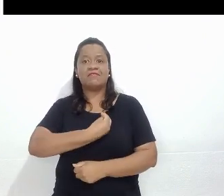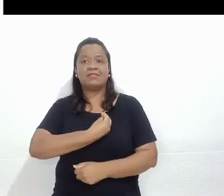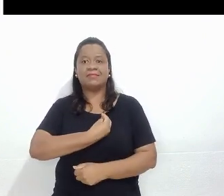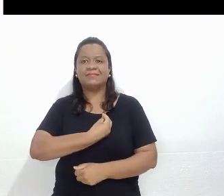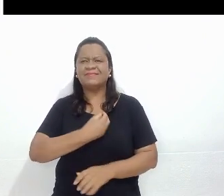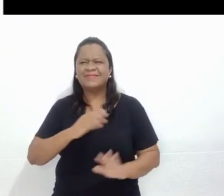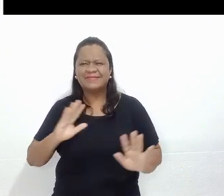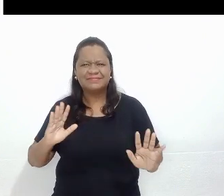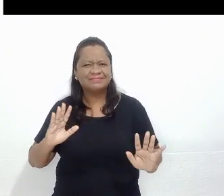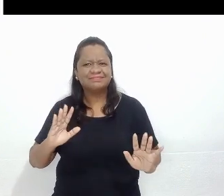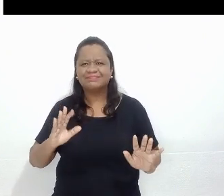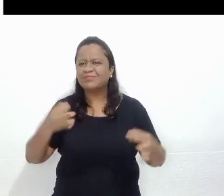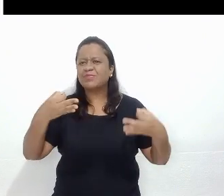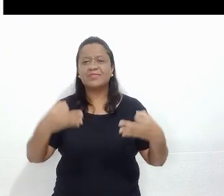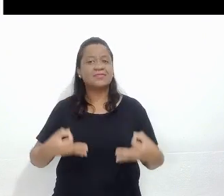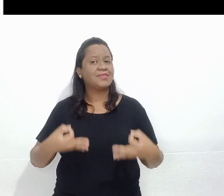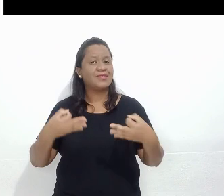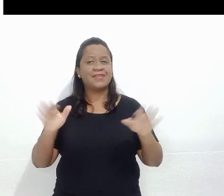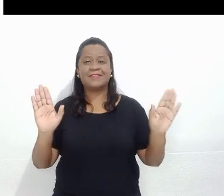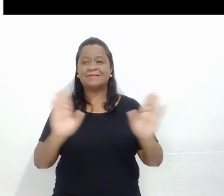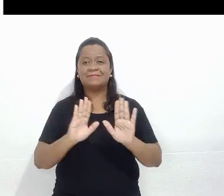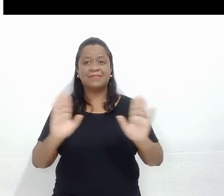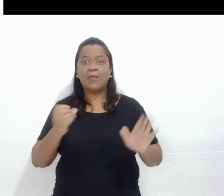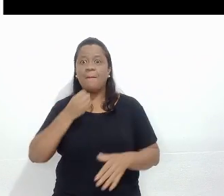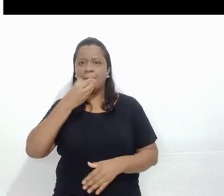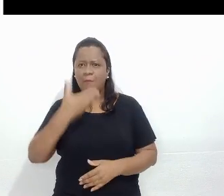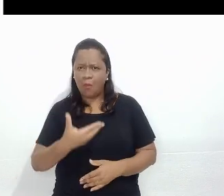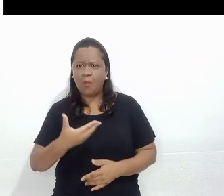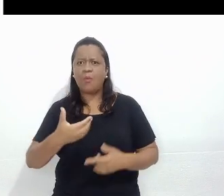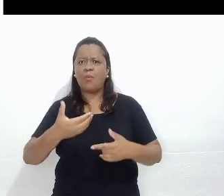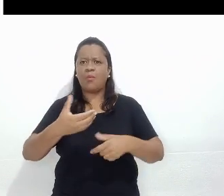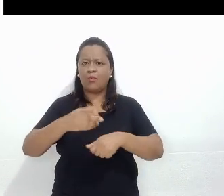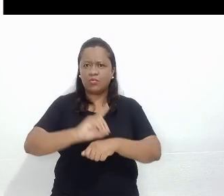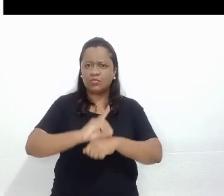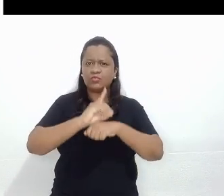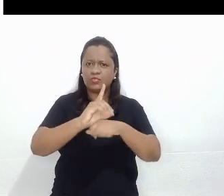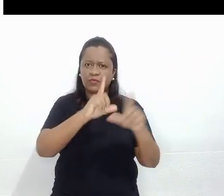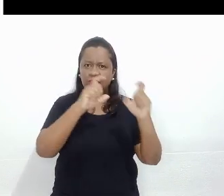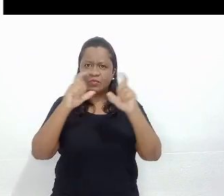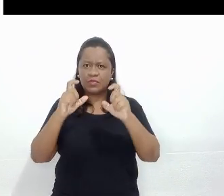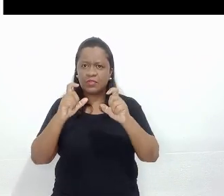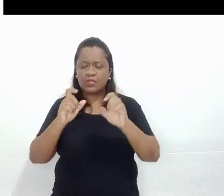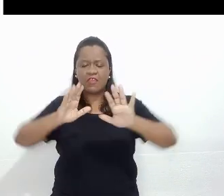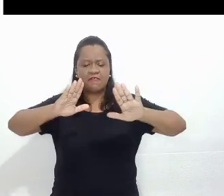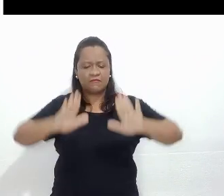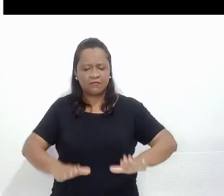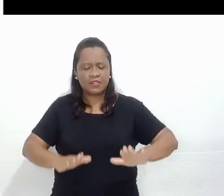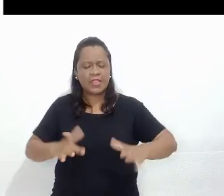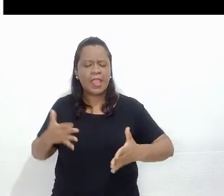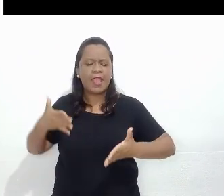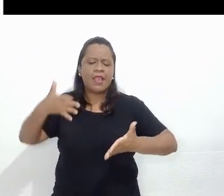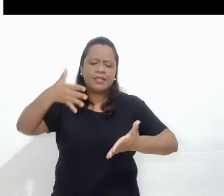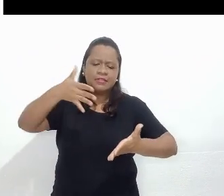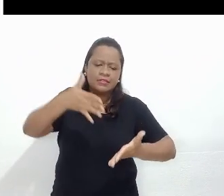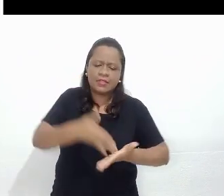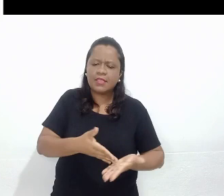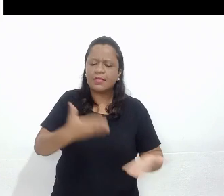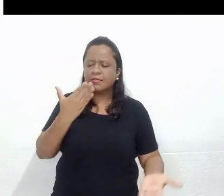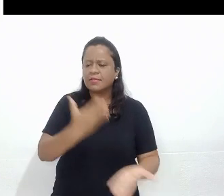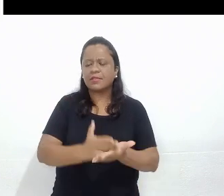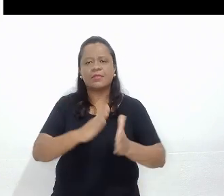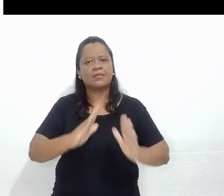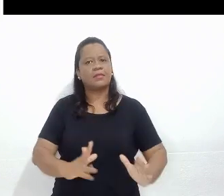de fotografia, ele permanece até o filme terminar a montagem. Mesmo que ele esteja envolvido em outros projetos, ele tem que